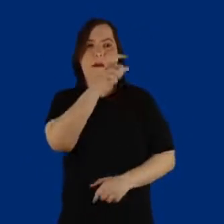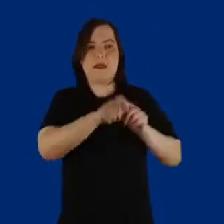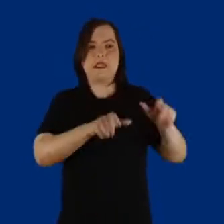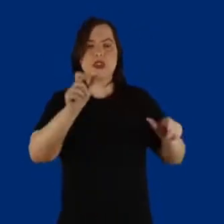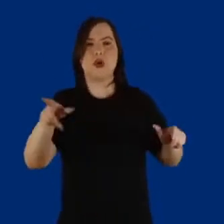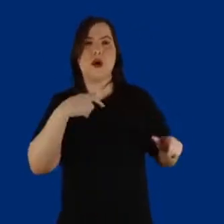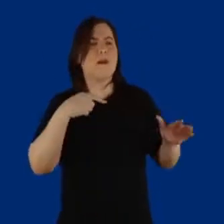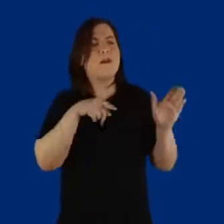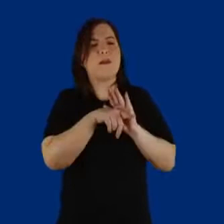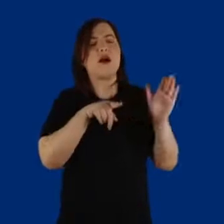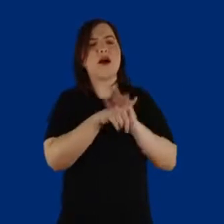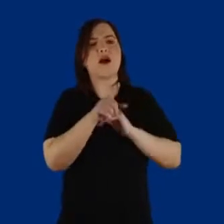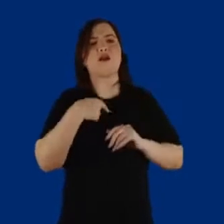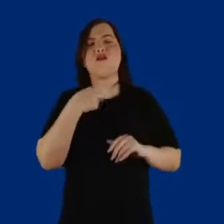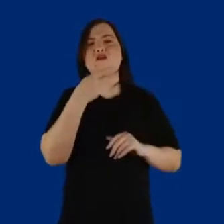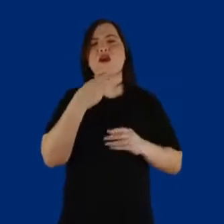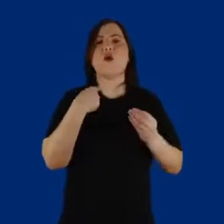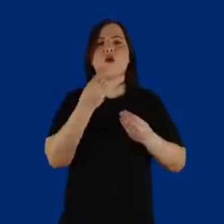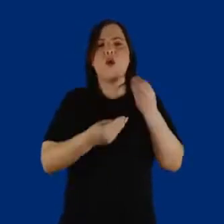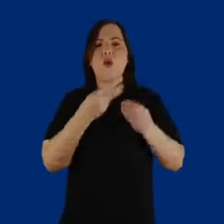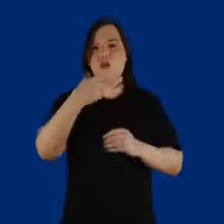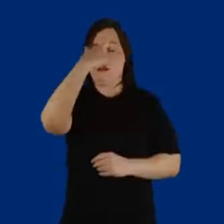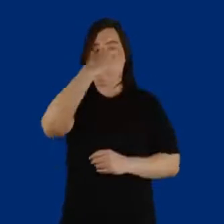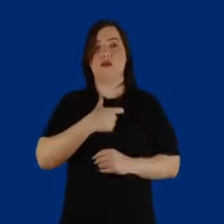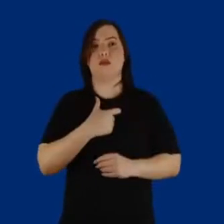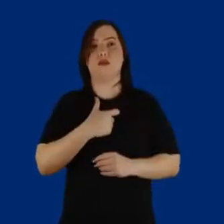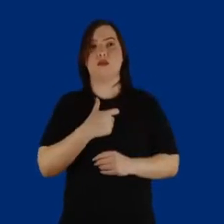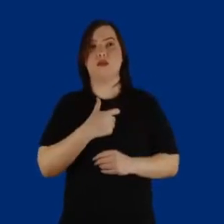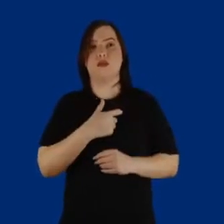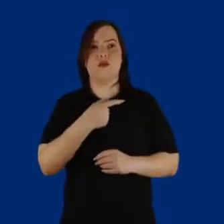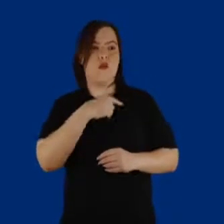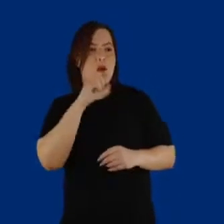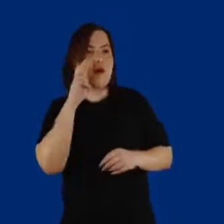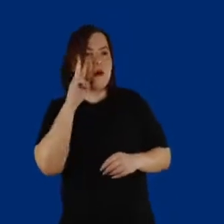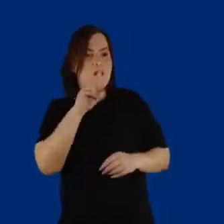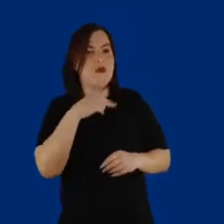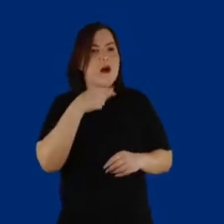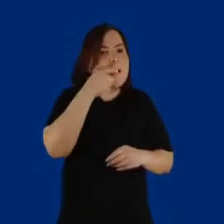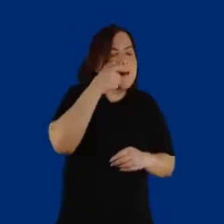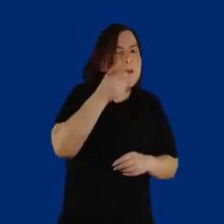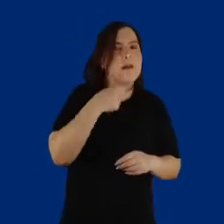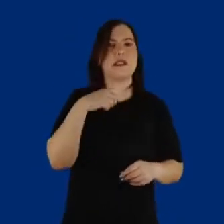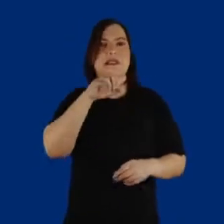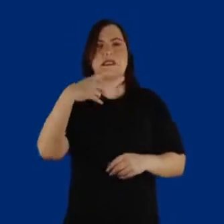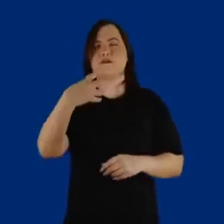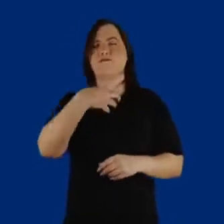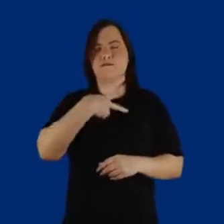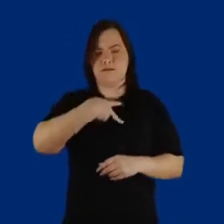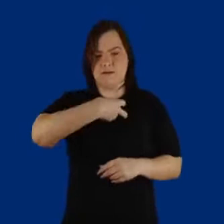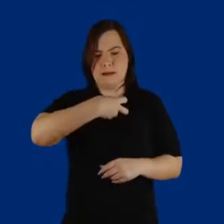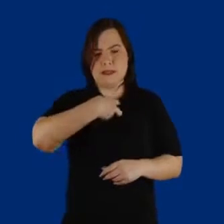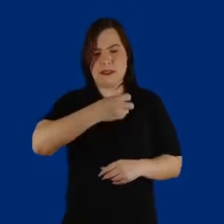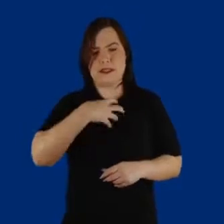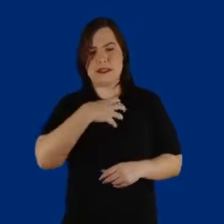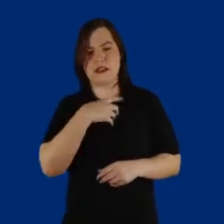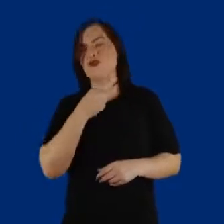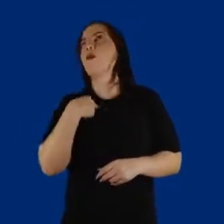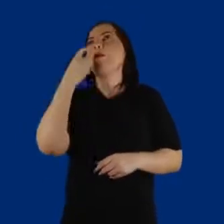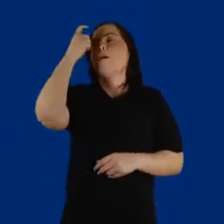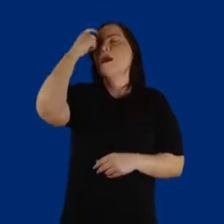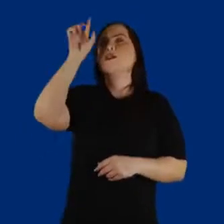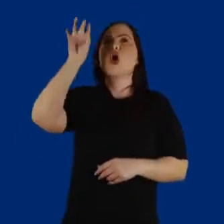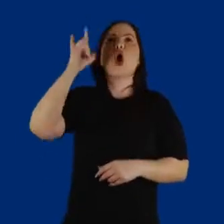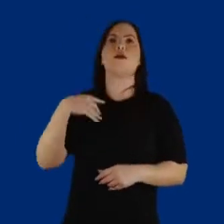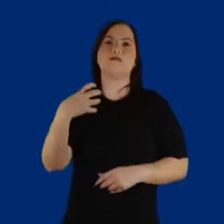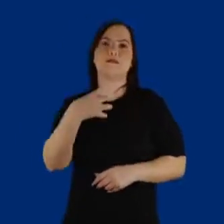fazendo a pergunta está falando, como que eu vou investigar o que eu estou sentindo quando eu ainda não pensei nisso, eu só